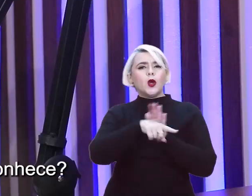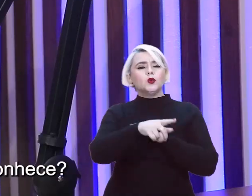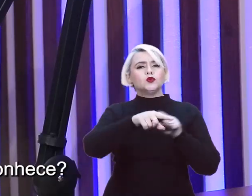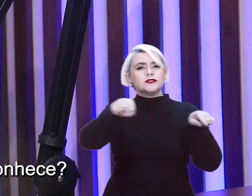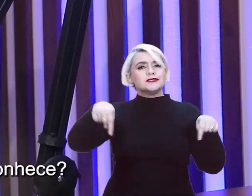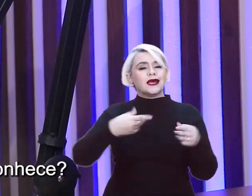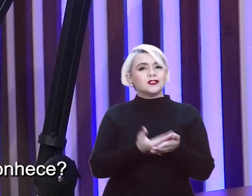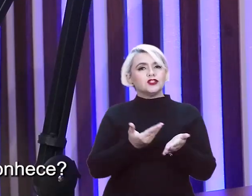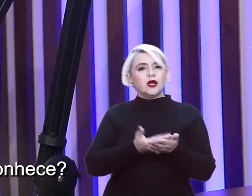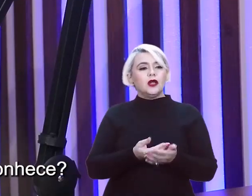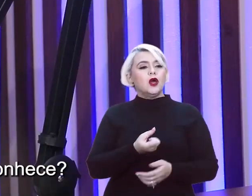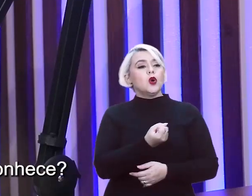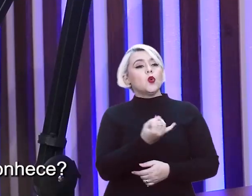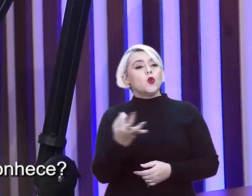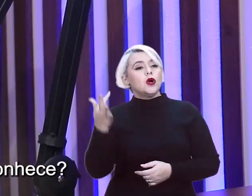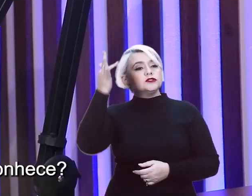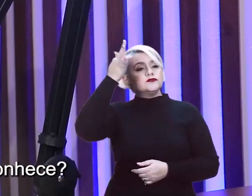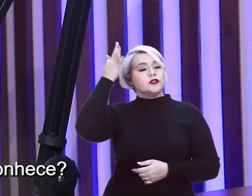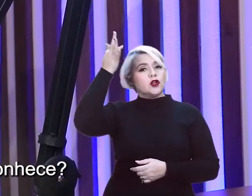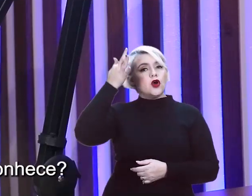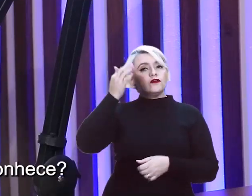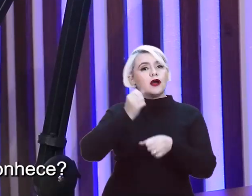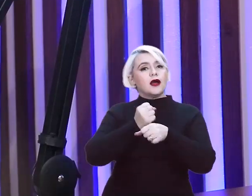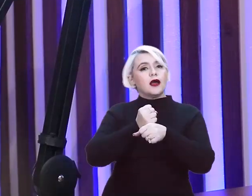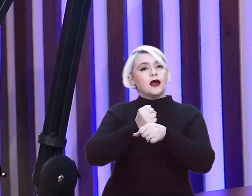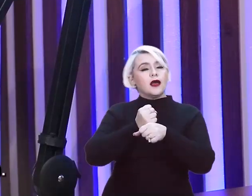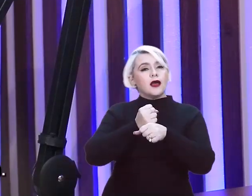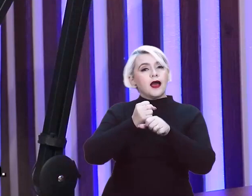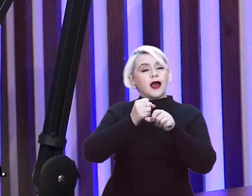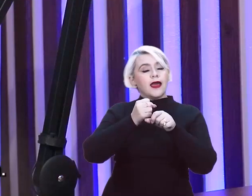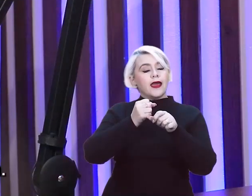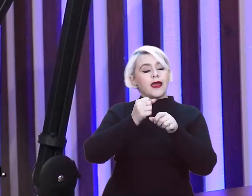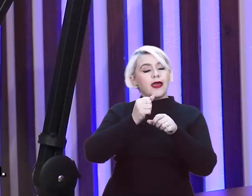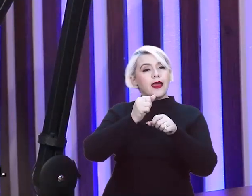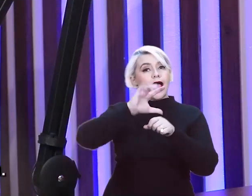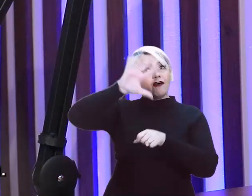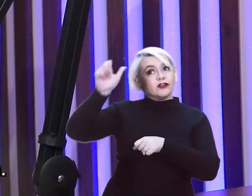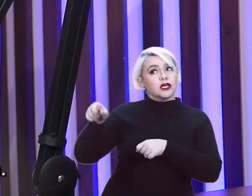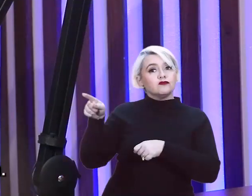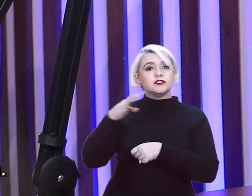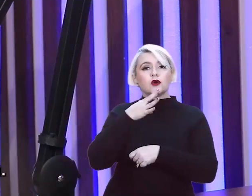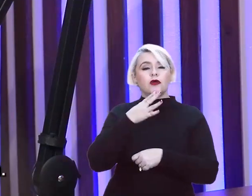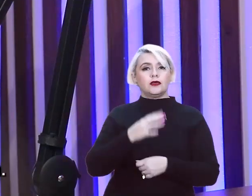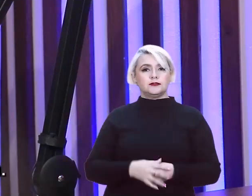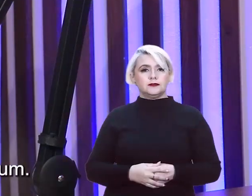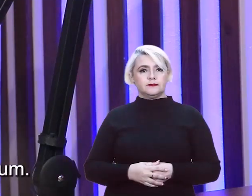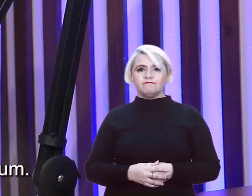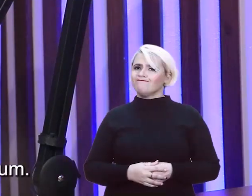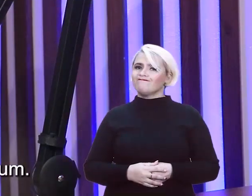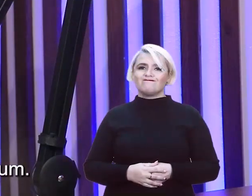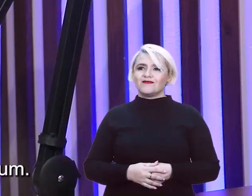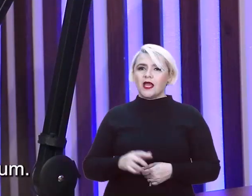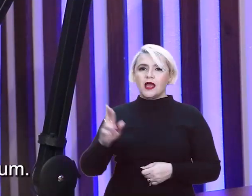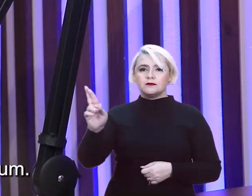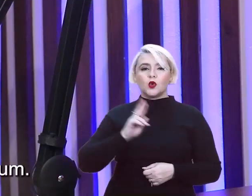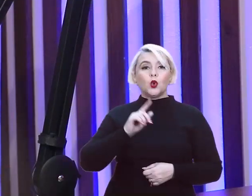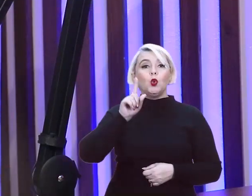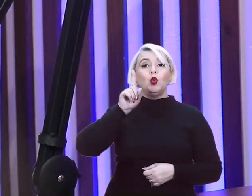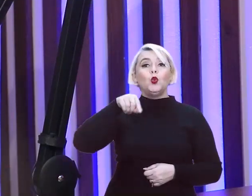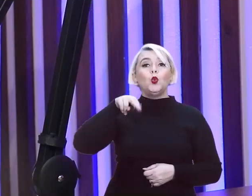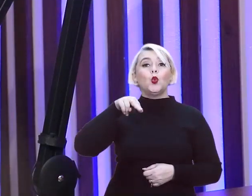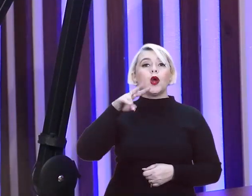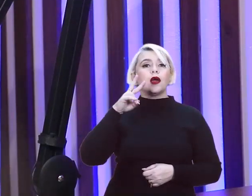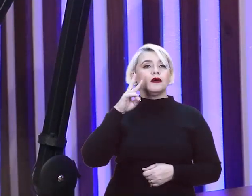aula, quantos filósofos africanos você conhece? A resposta é óbvia, nenhum. E eu respondo, você conhece